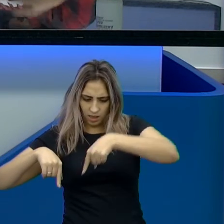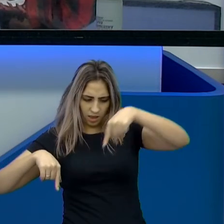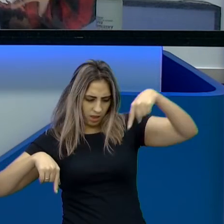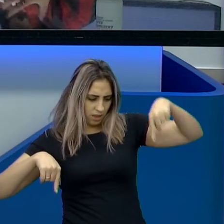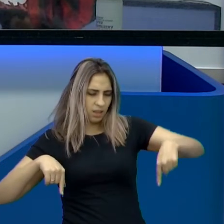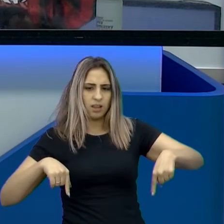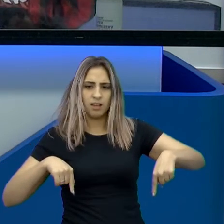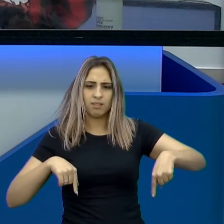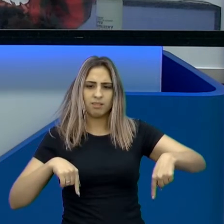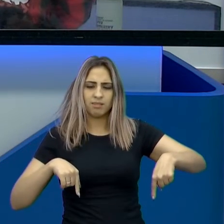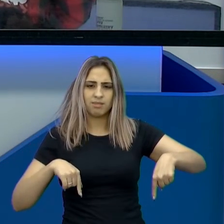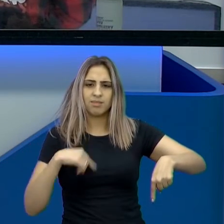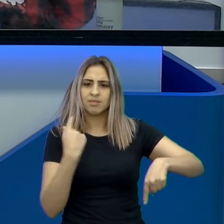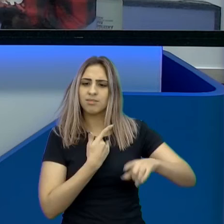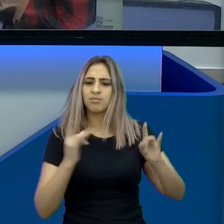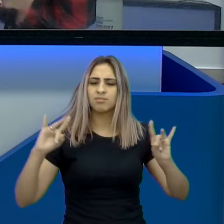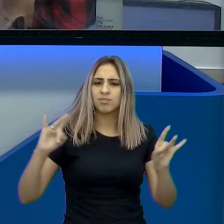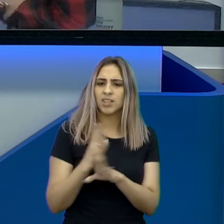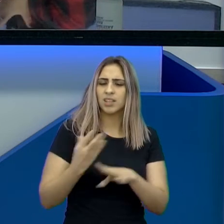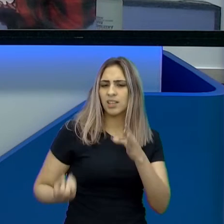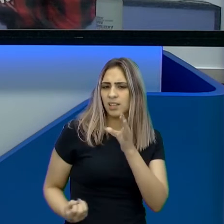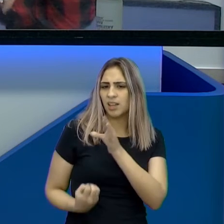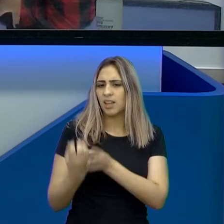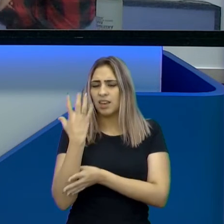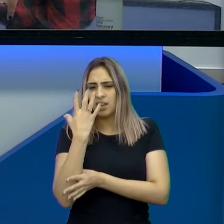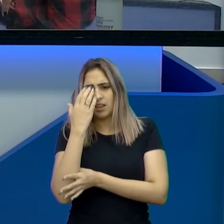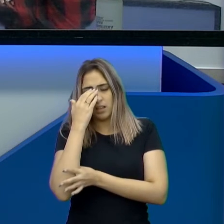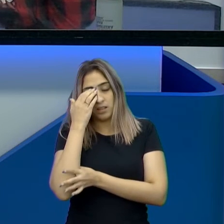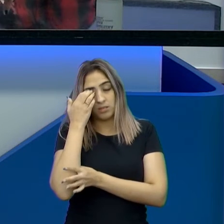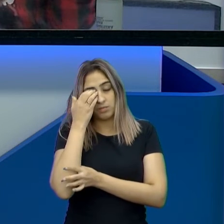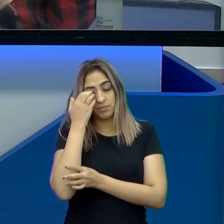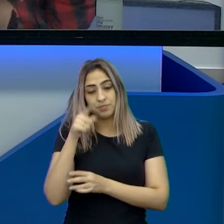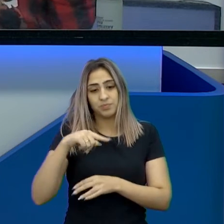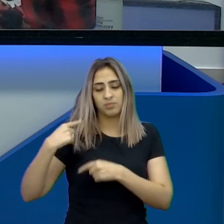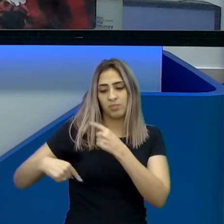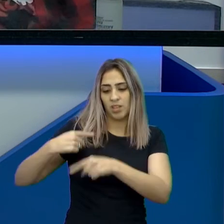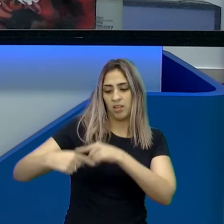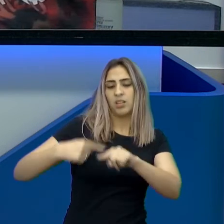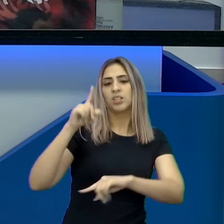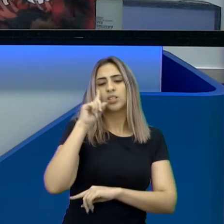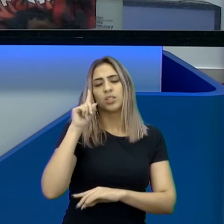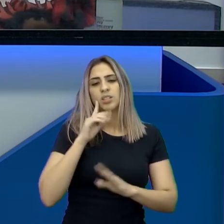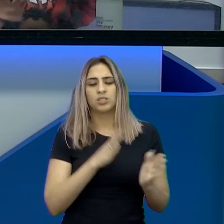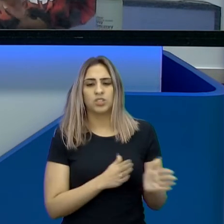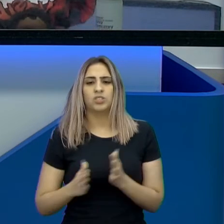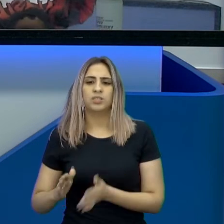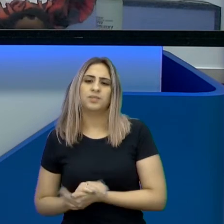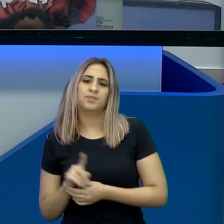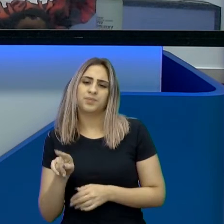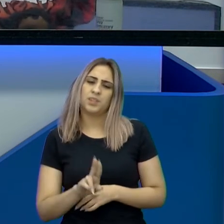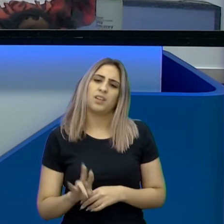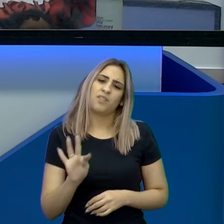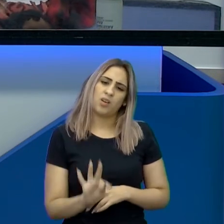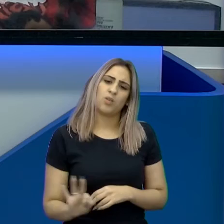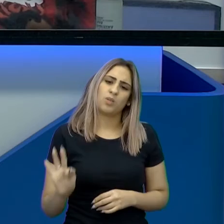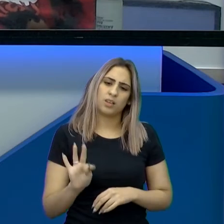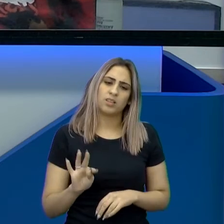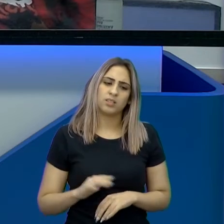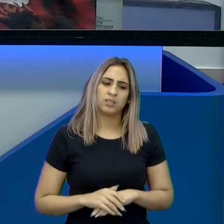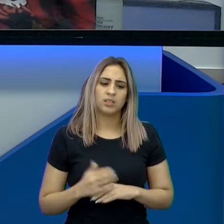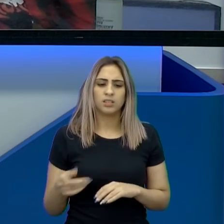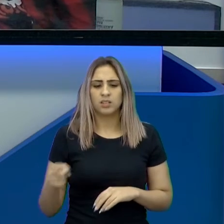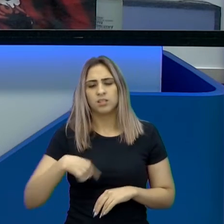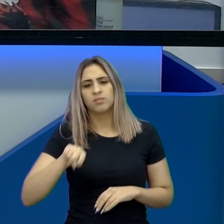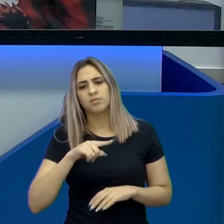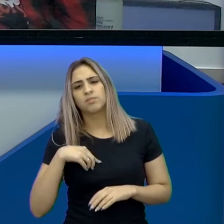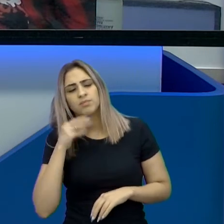isso é uma coisa que a gente acabava, acho que, criando muito mais essa rotina, não sei se é a palavra certa, na universidade. E agora vocês estão